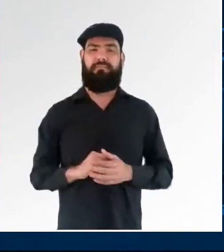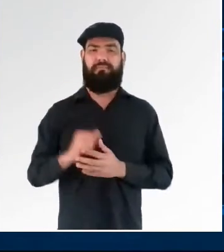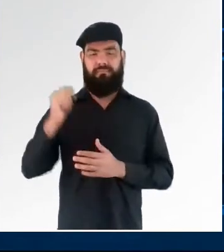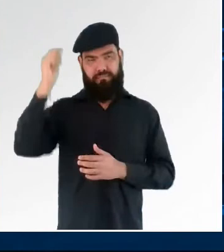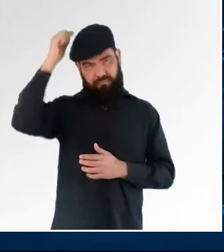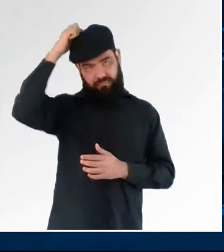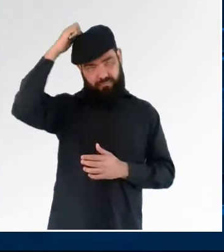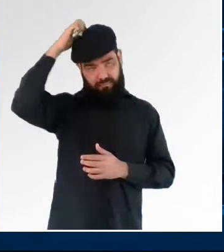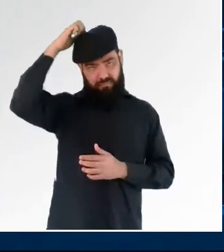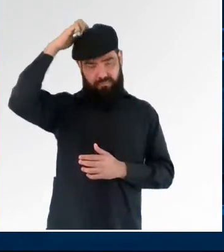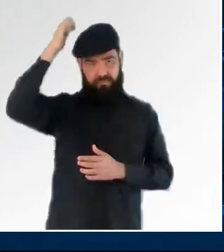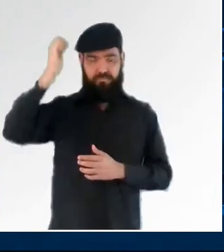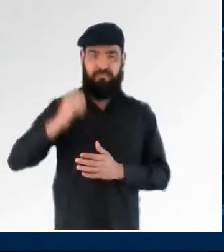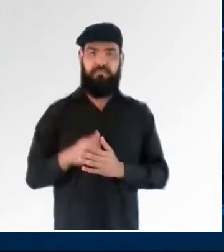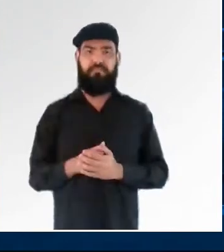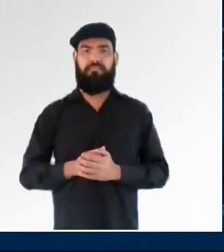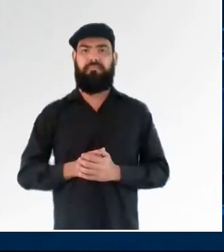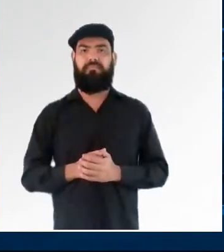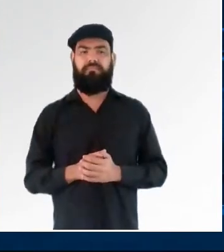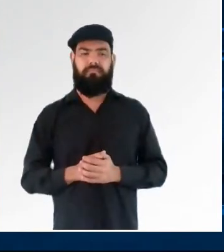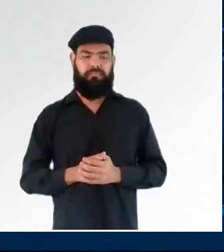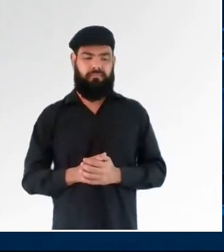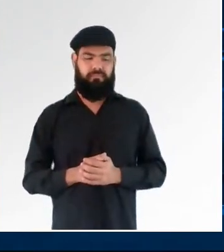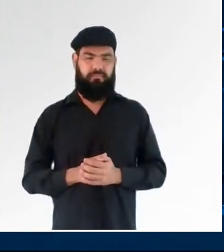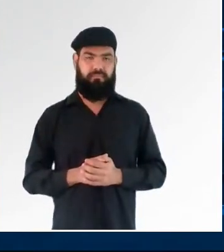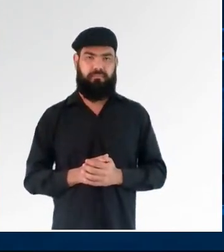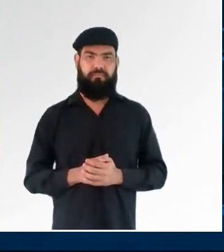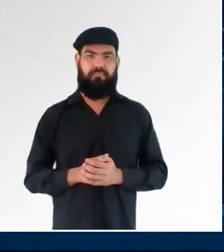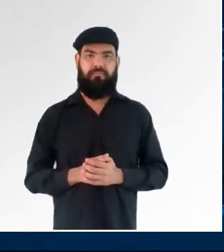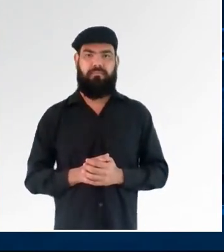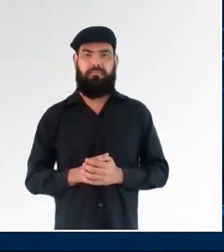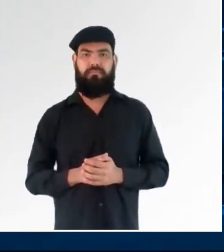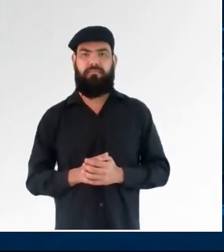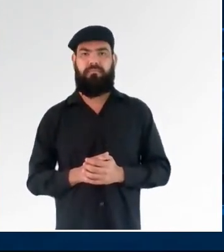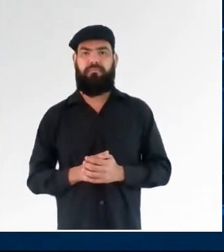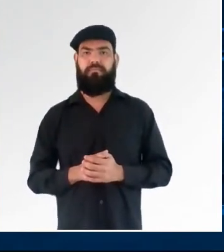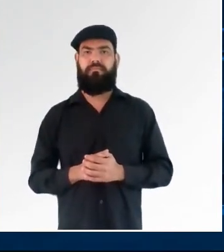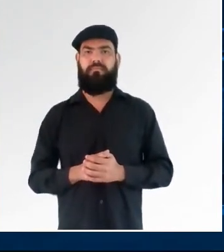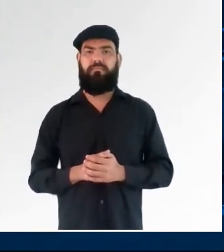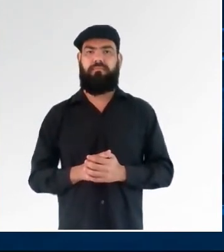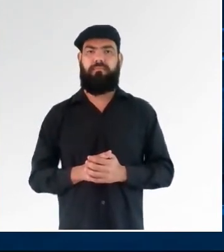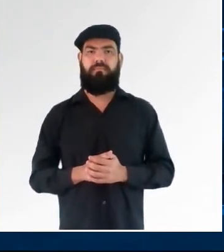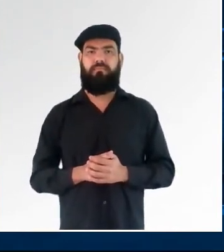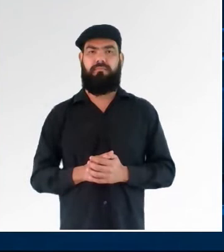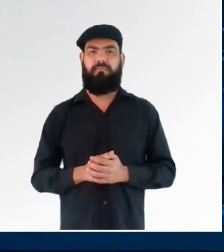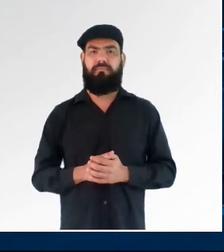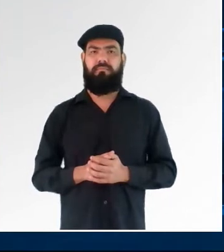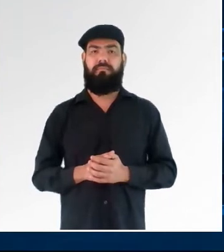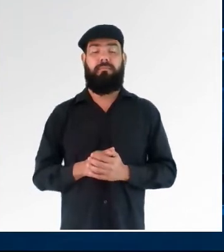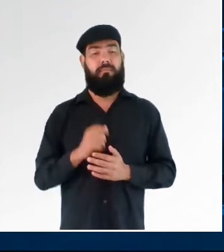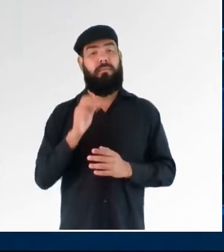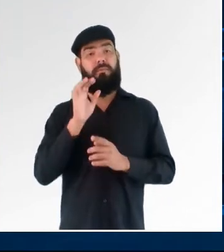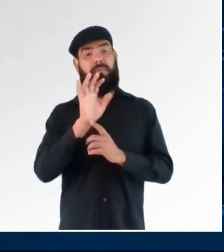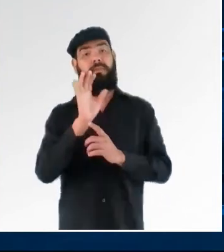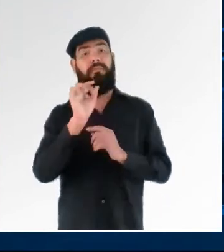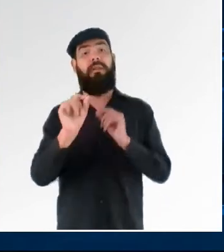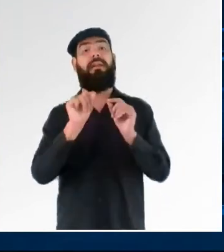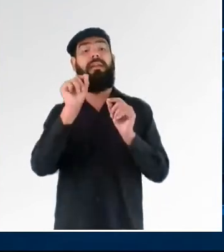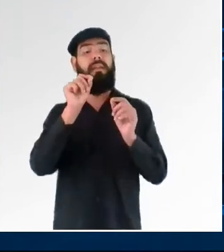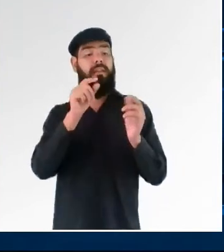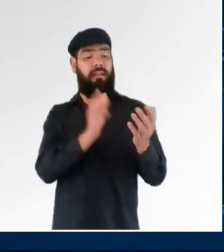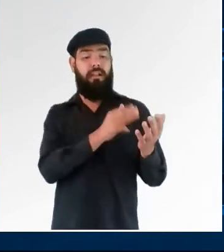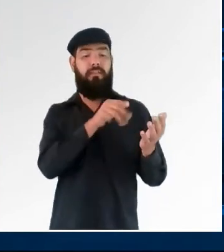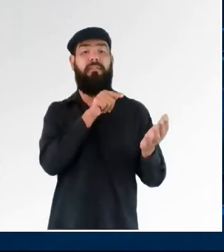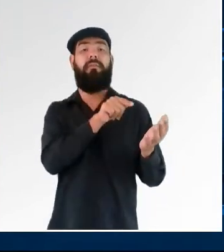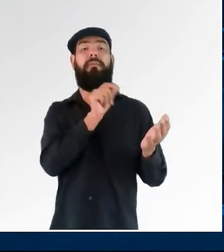fazer indicação dos leitores a que se destina esse livro, ou esse filme, ou esse texto, ok?